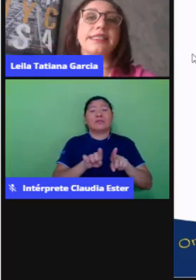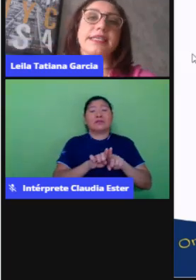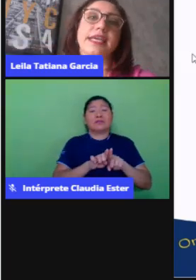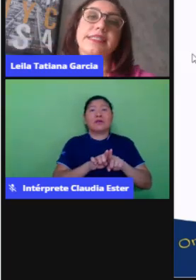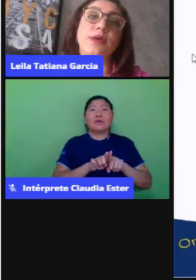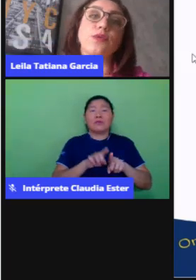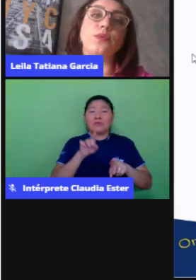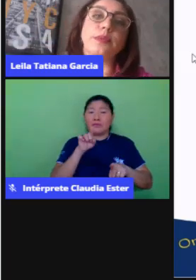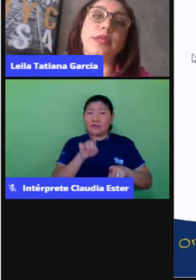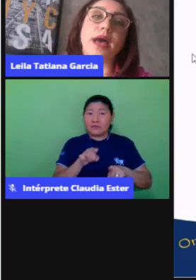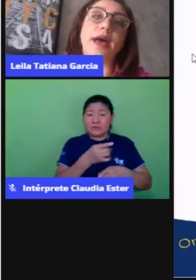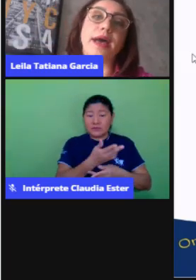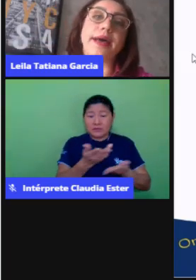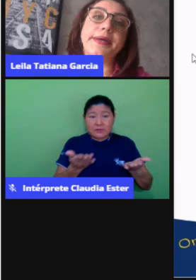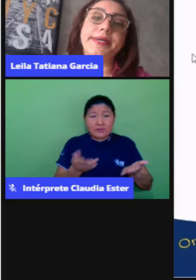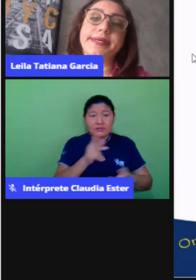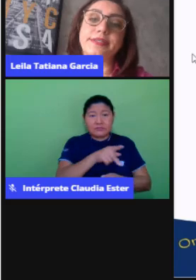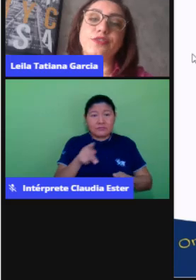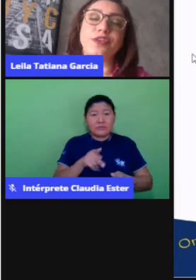utilizar essa questão